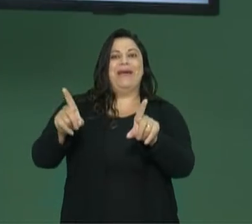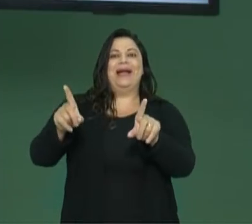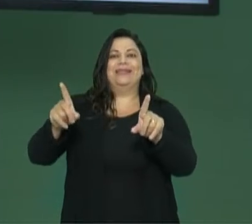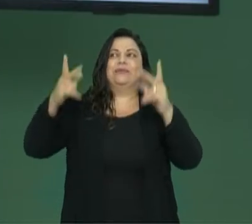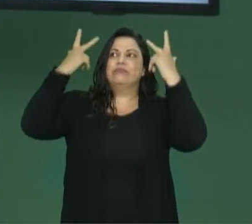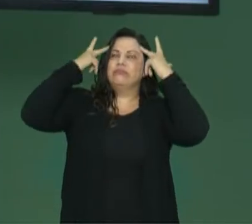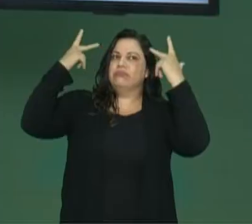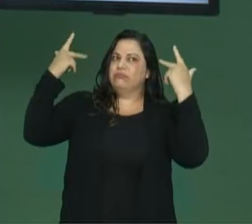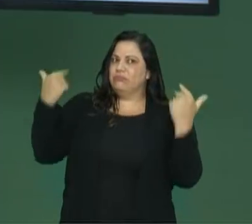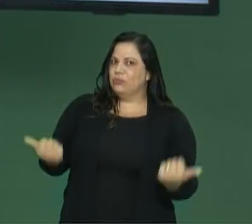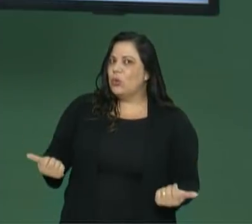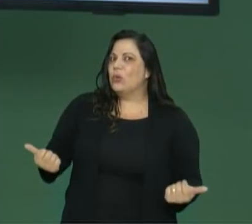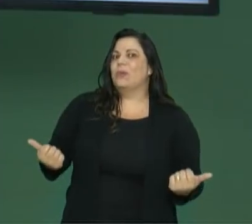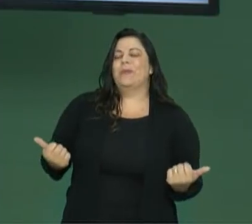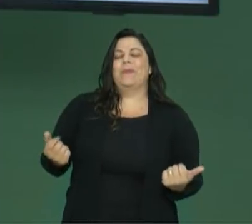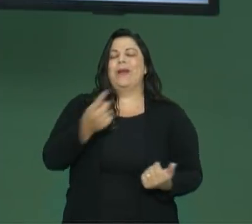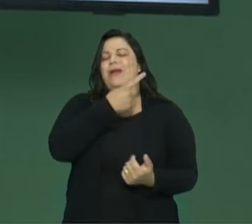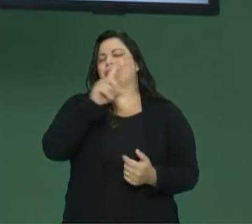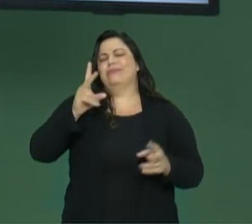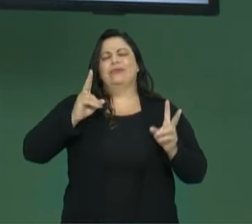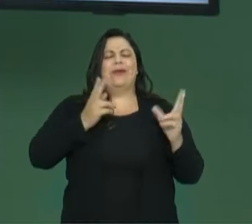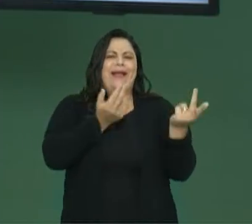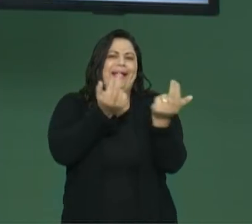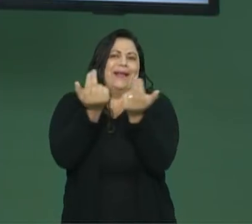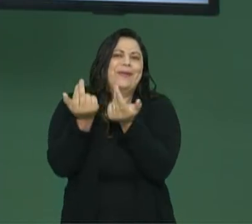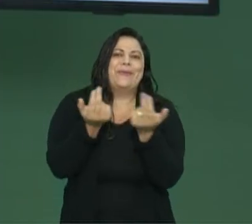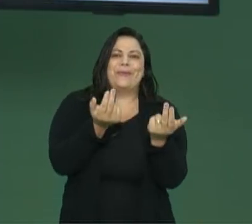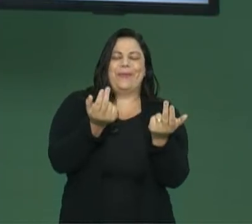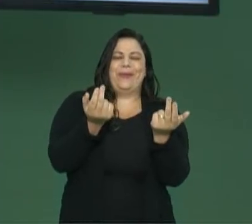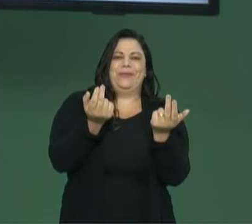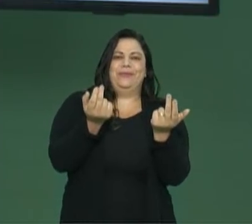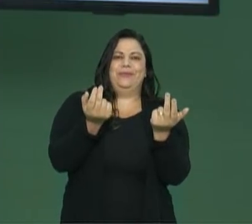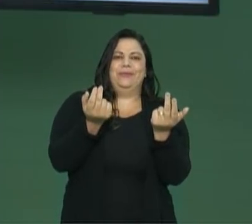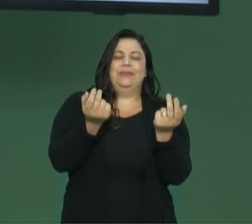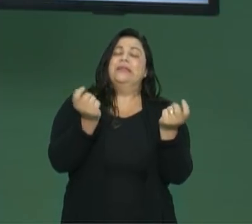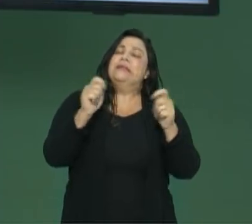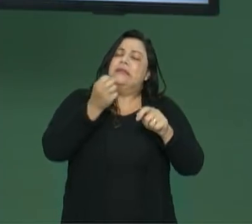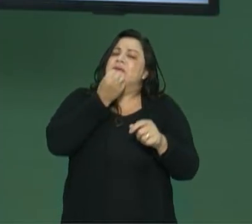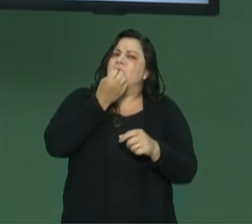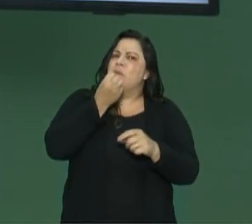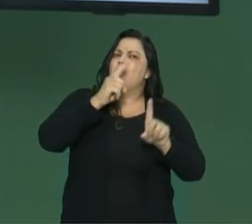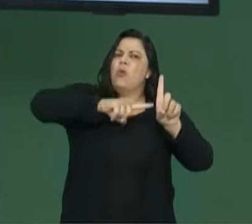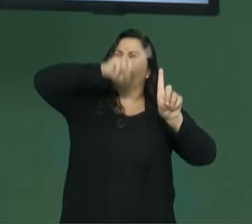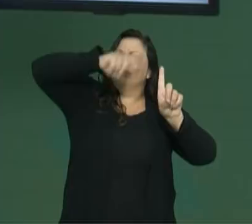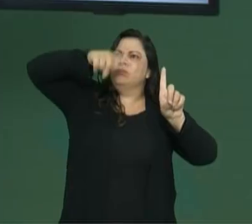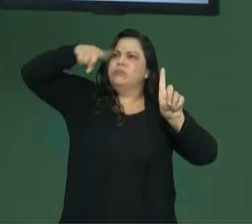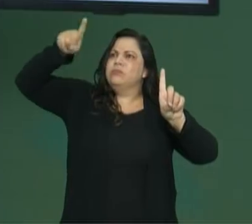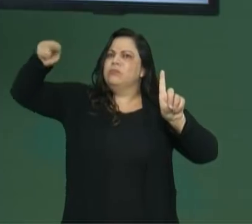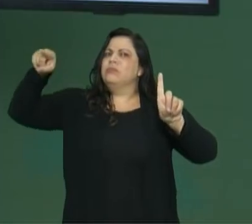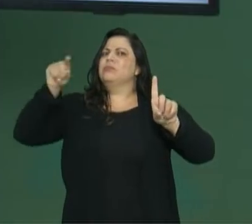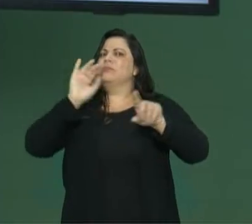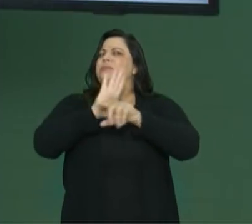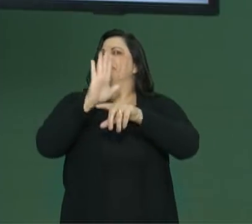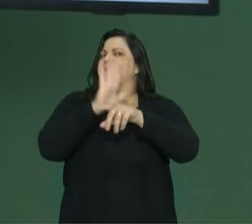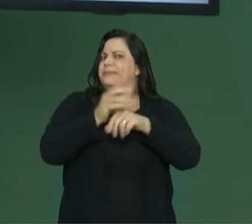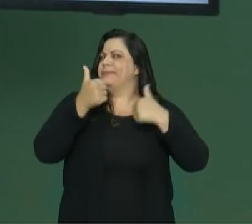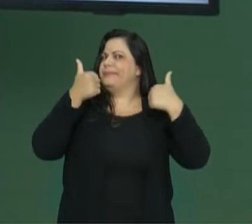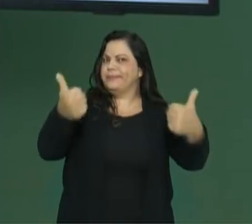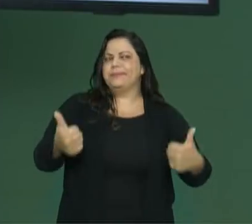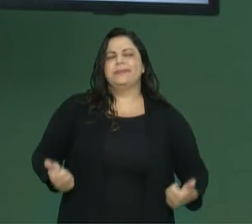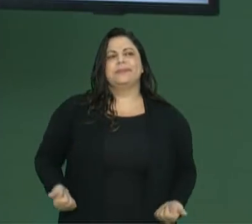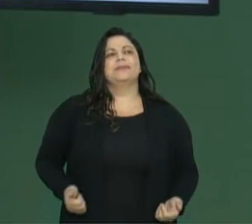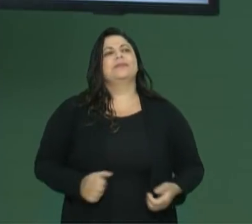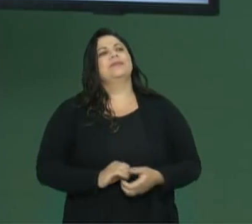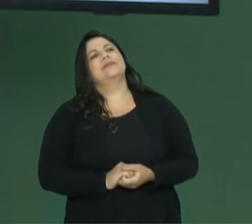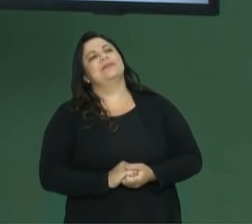gente faz? Coloca um gráficozinho. É bom um gráfico. O gráfico ajuda, né? Então, olha que coisa linda, hein? O